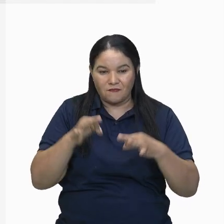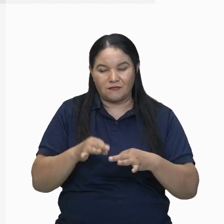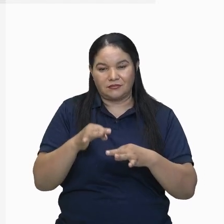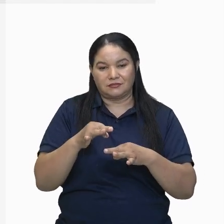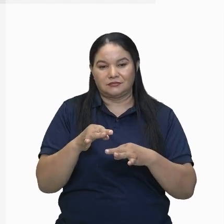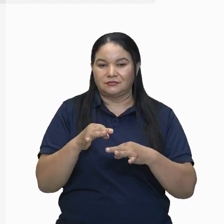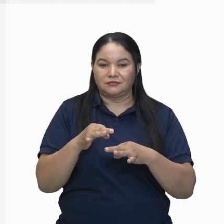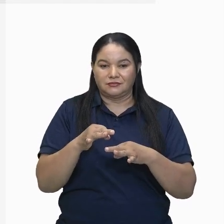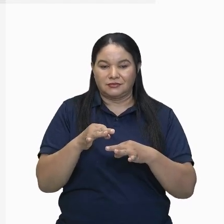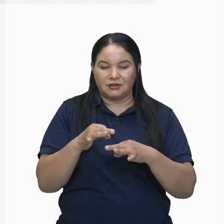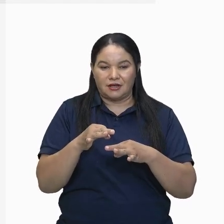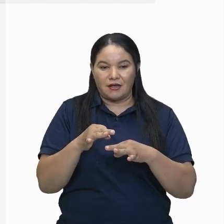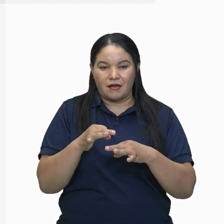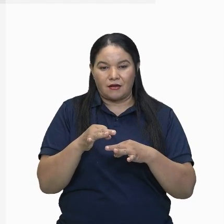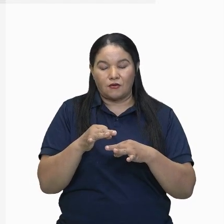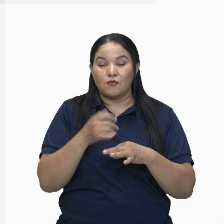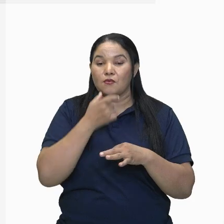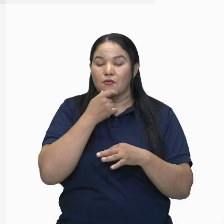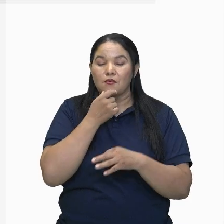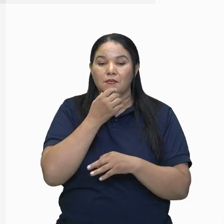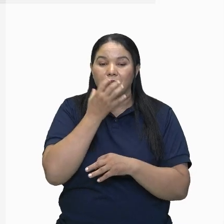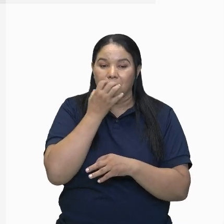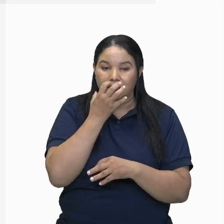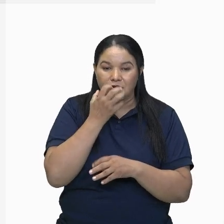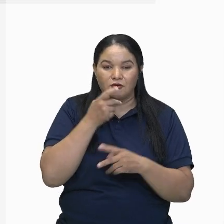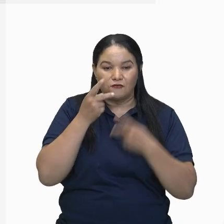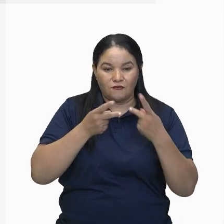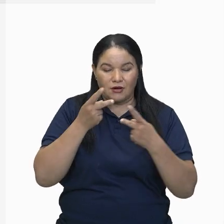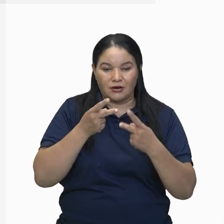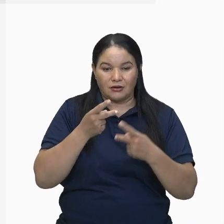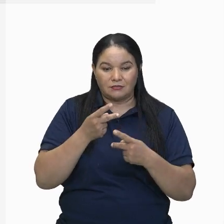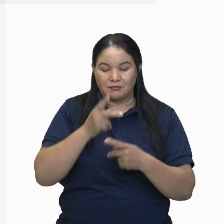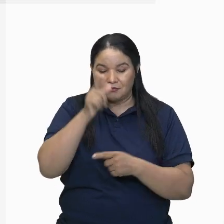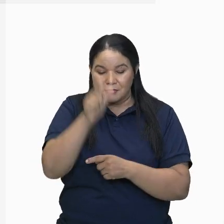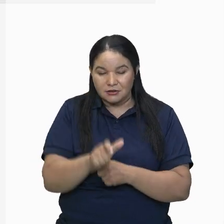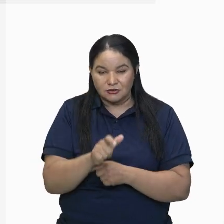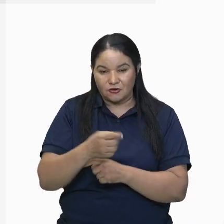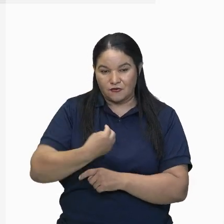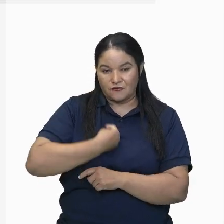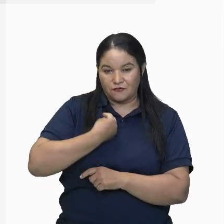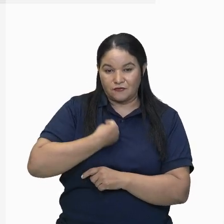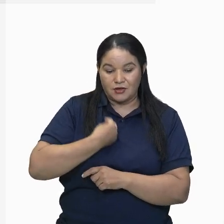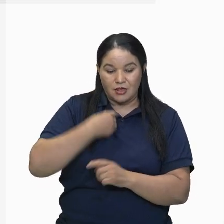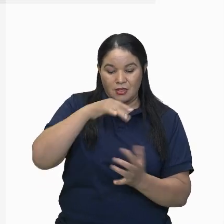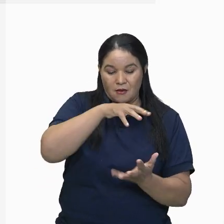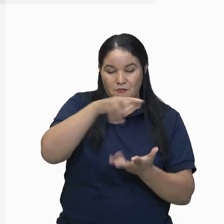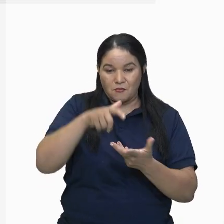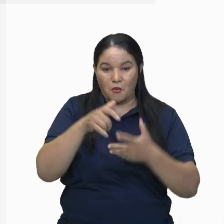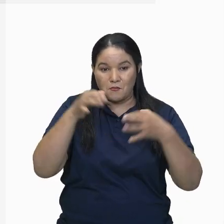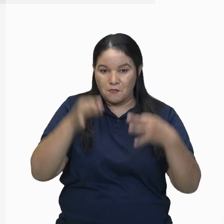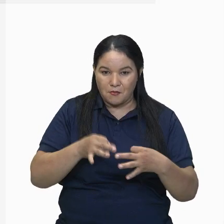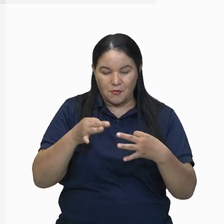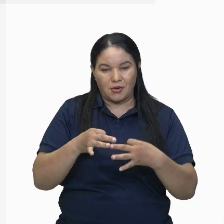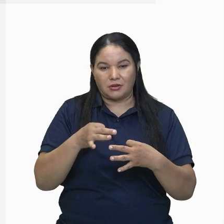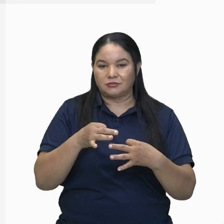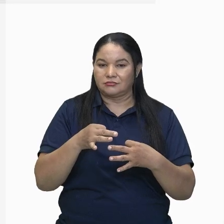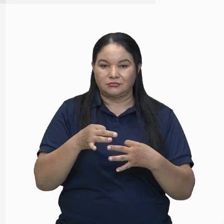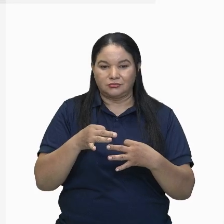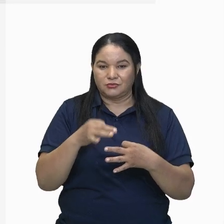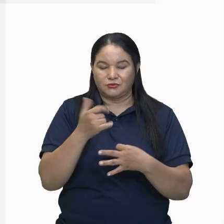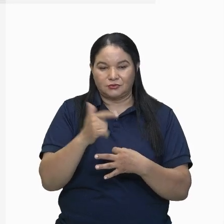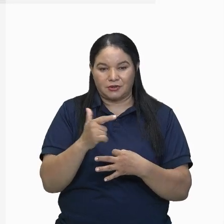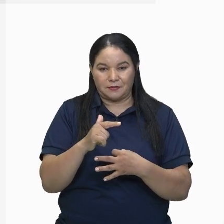sou eu não, é o Nietzsche. Nunca ninguém vai viver um mundo ideal. E aí eu tenho que